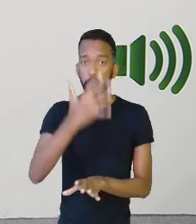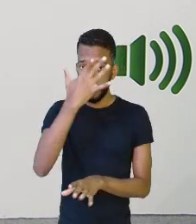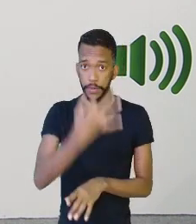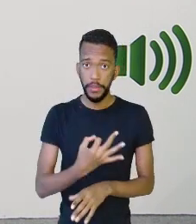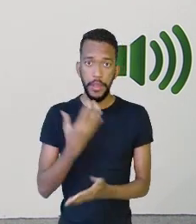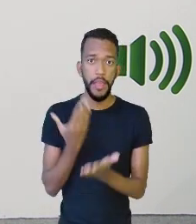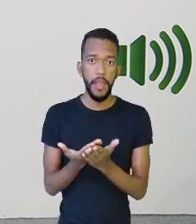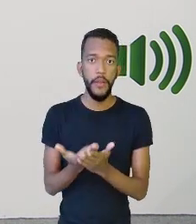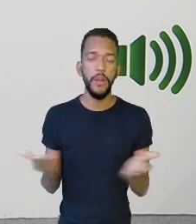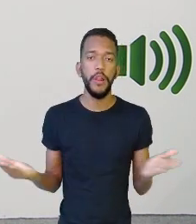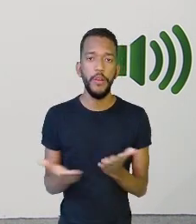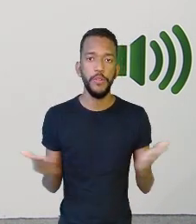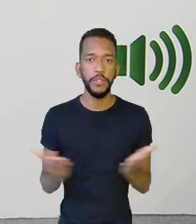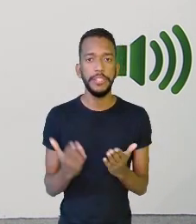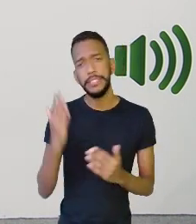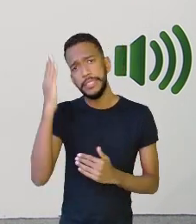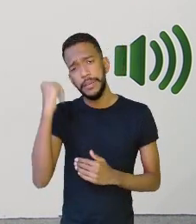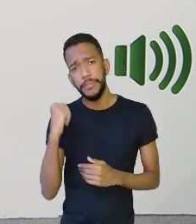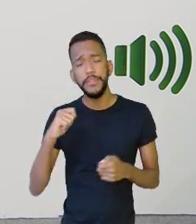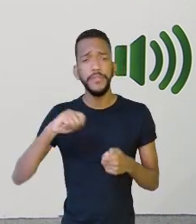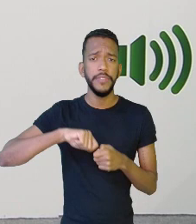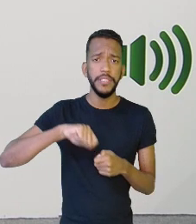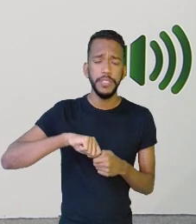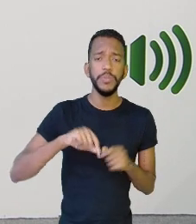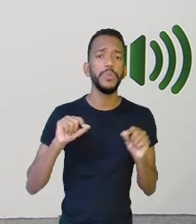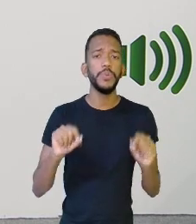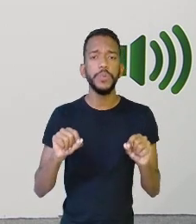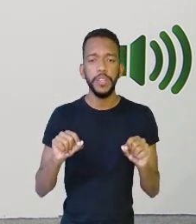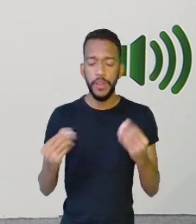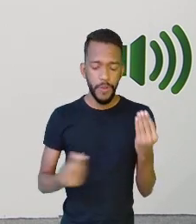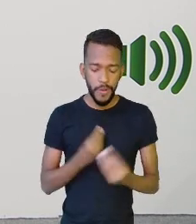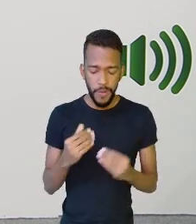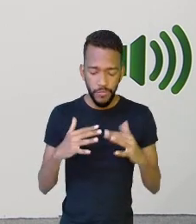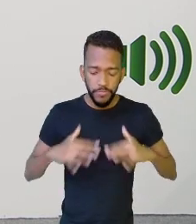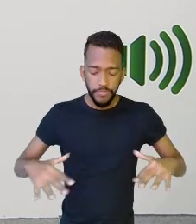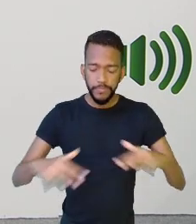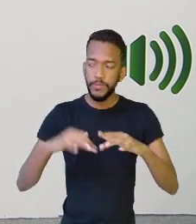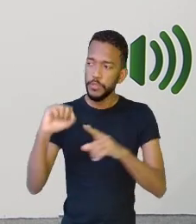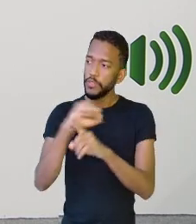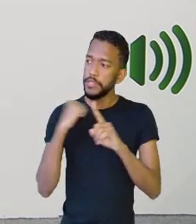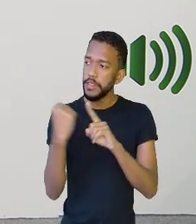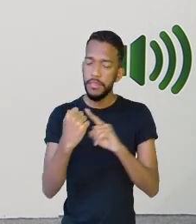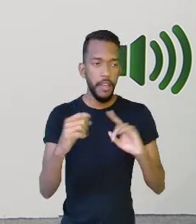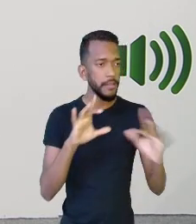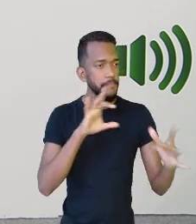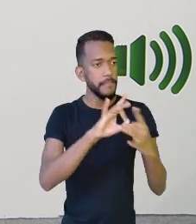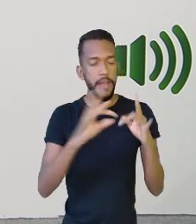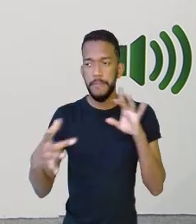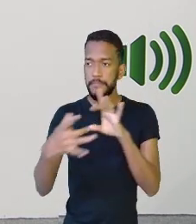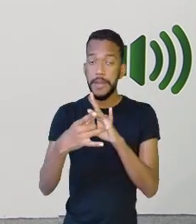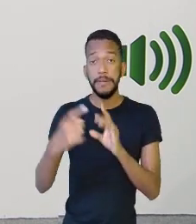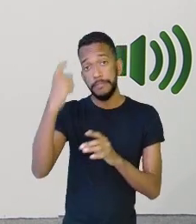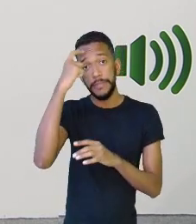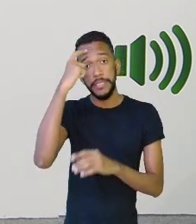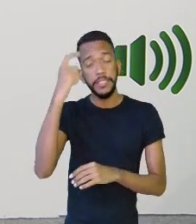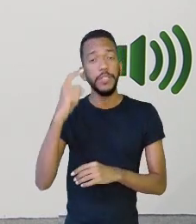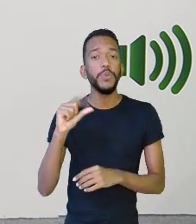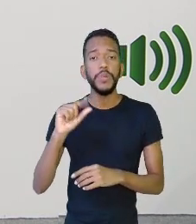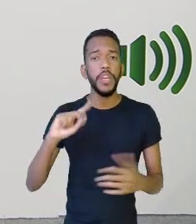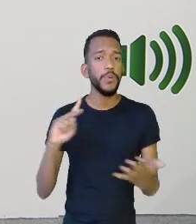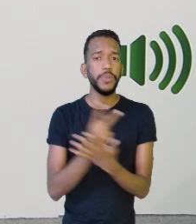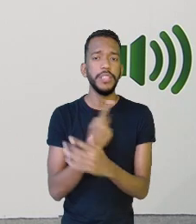hoje, sabendo, fazendo a relação com essa sociedade, pensando no que